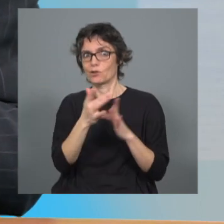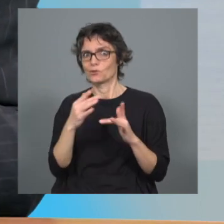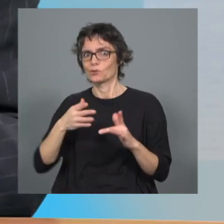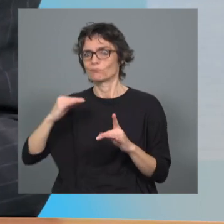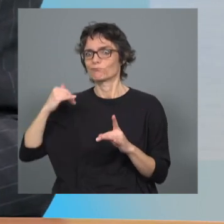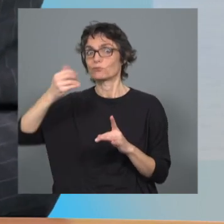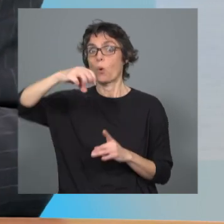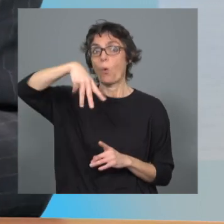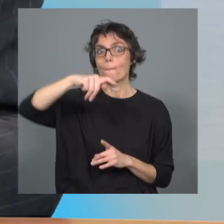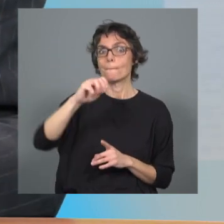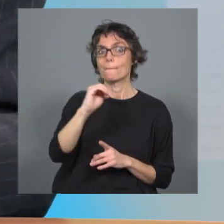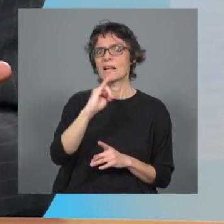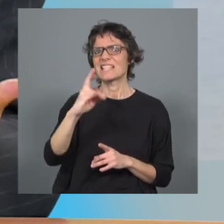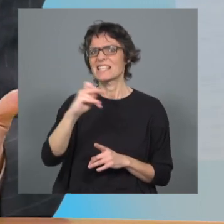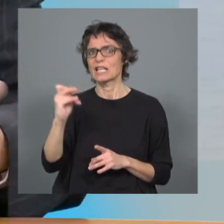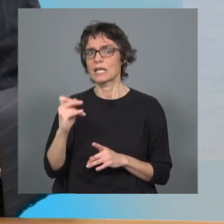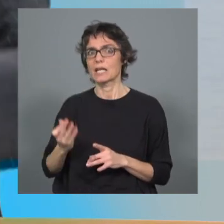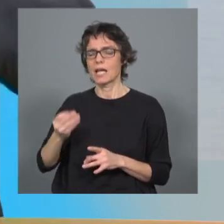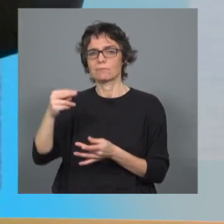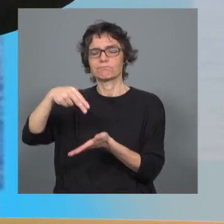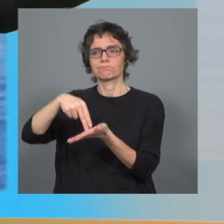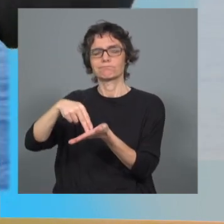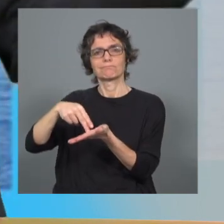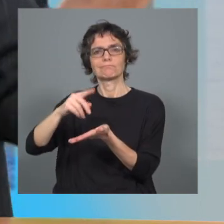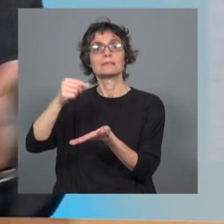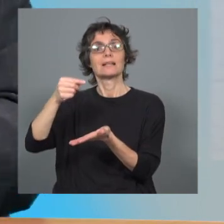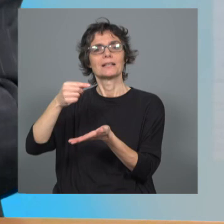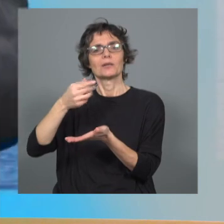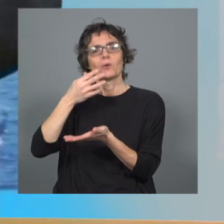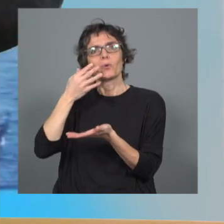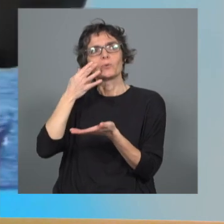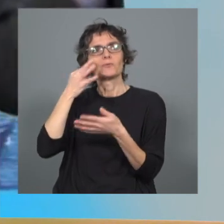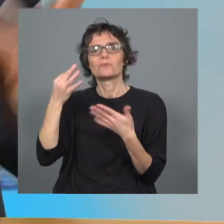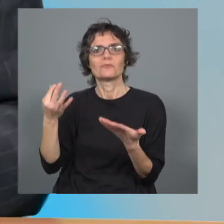em sinais de simplicidade e pobreza, não montando, não um